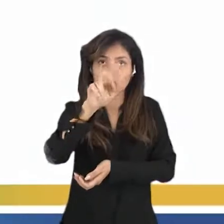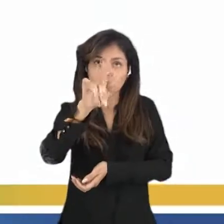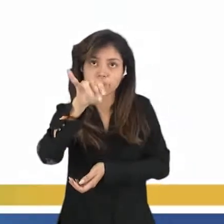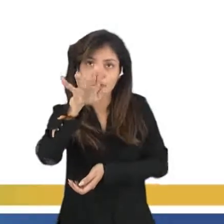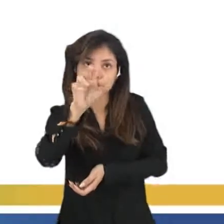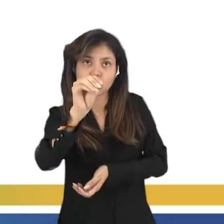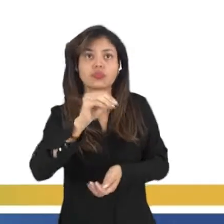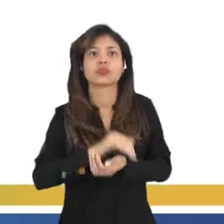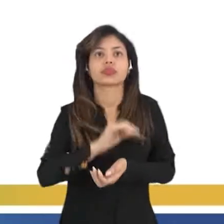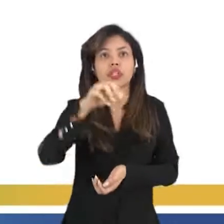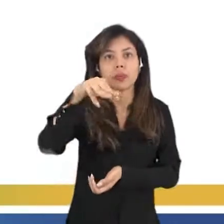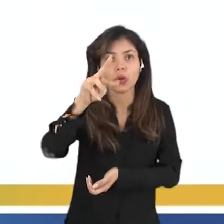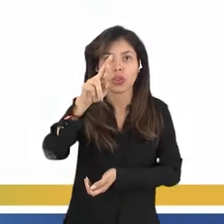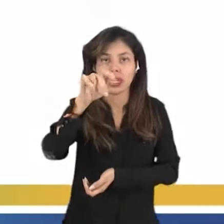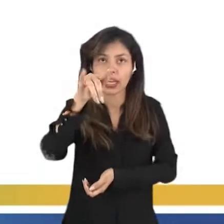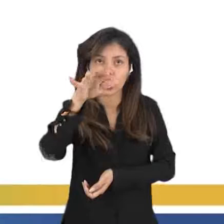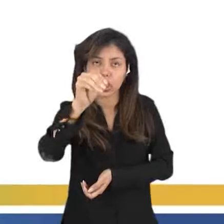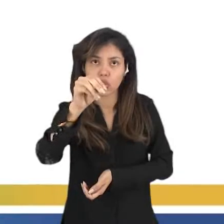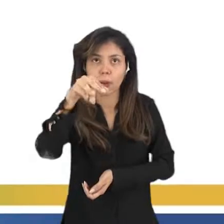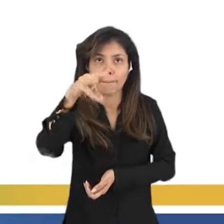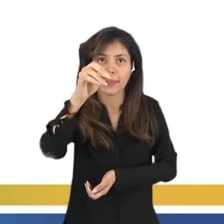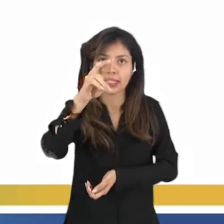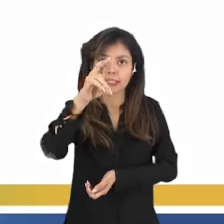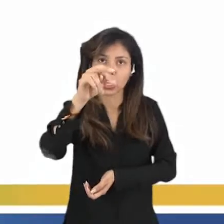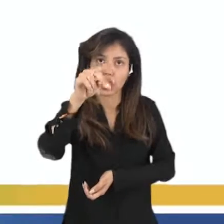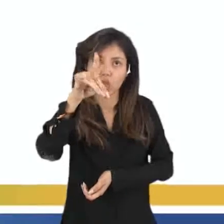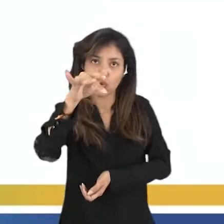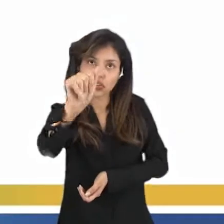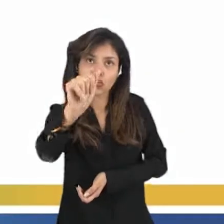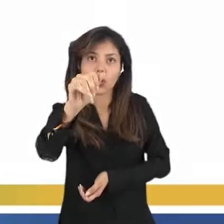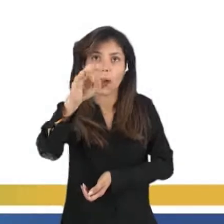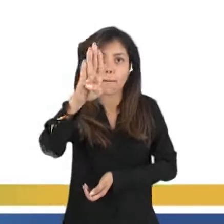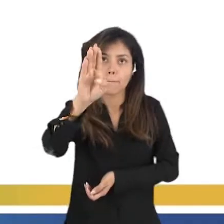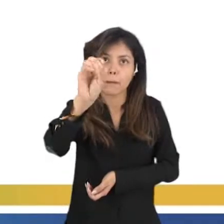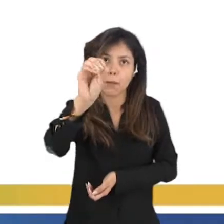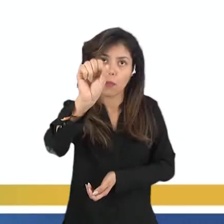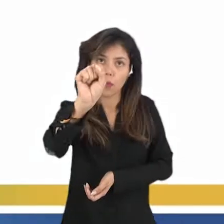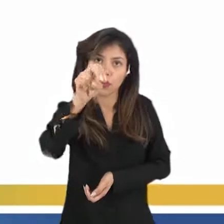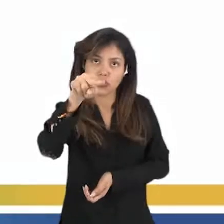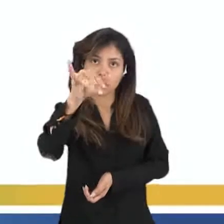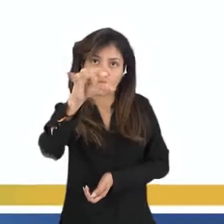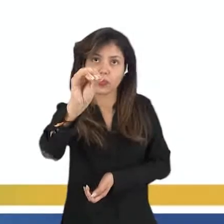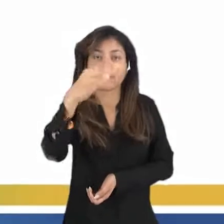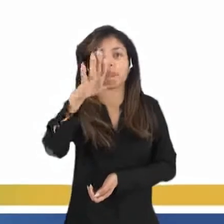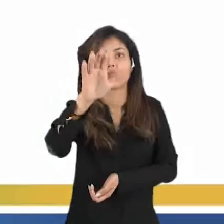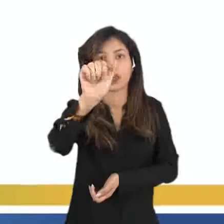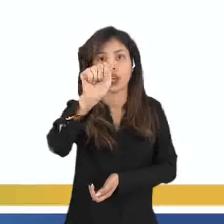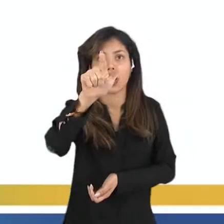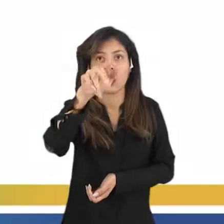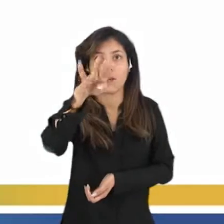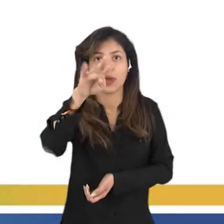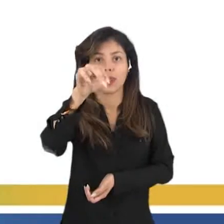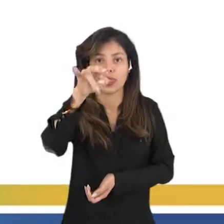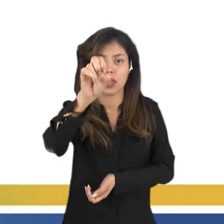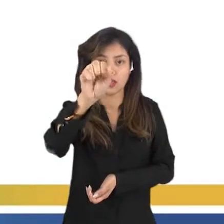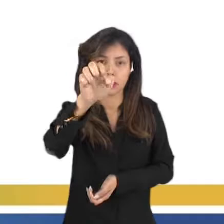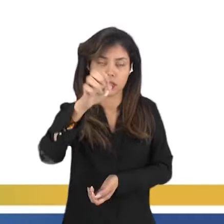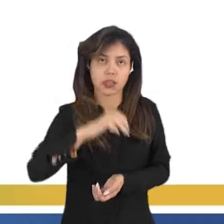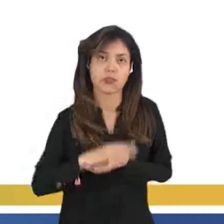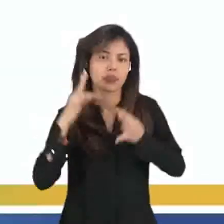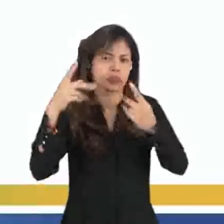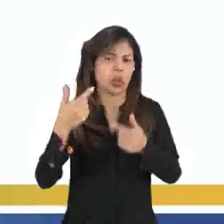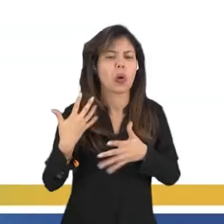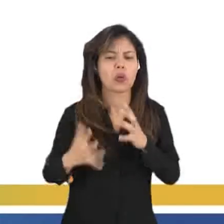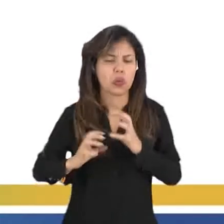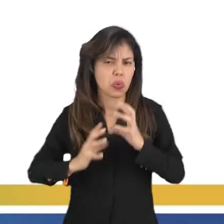muito tensa, que já houveram guerras que envolveram inclusive a participação da OTAN. Então é um lugar muito complicado